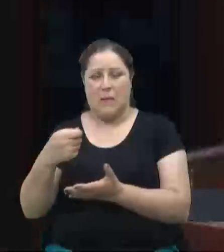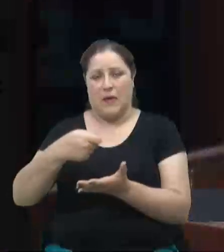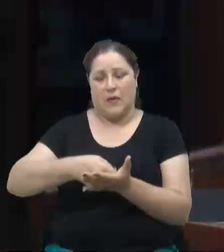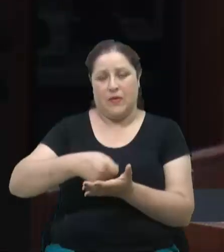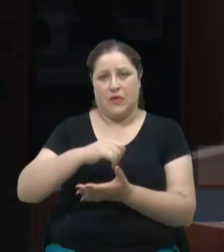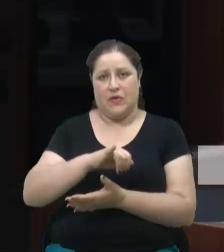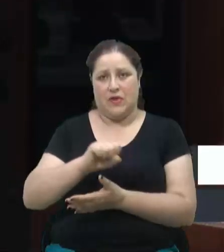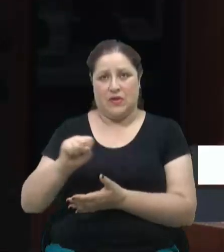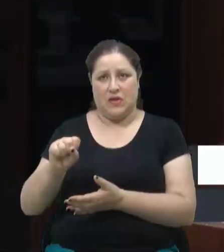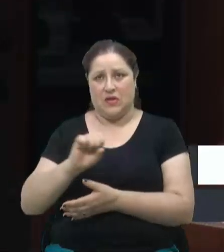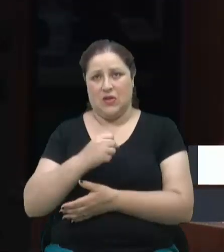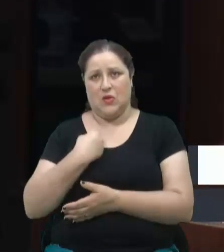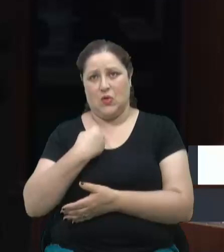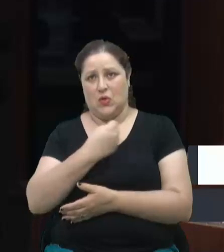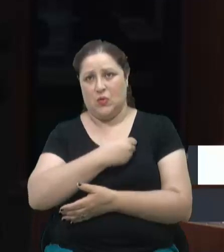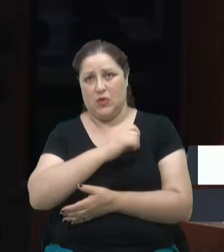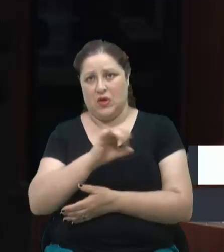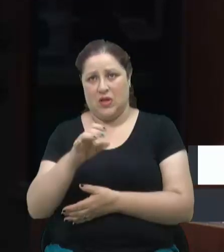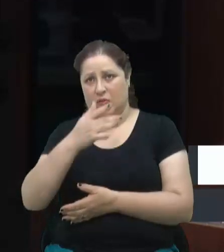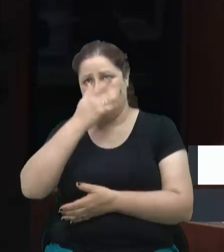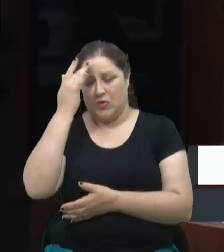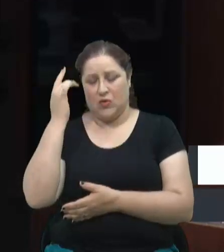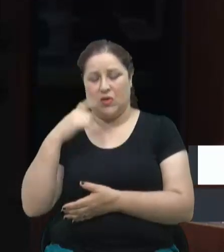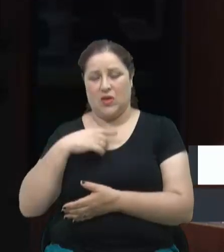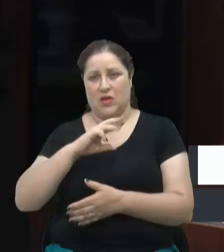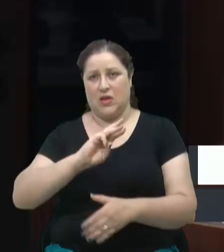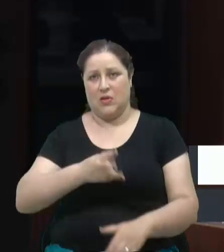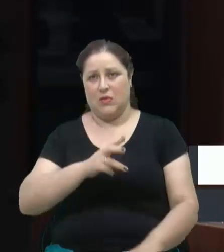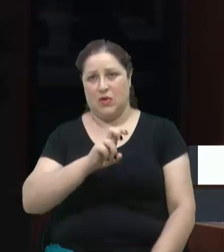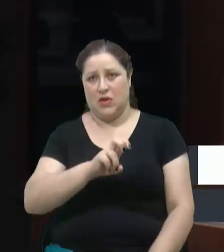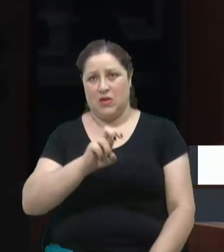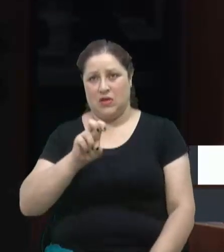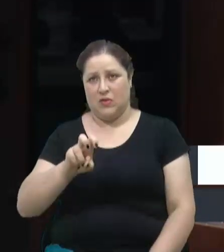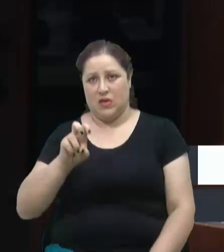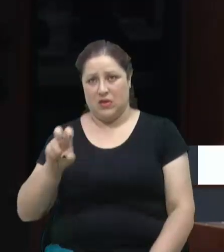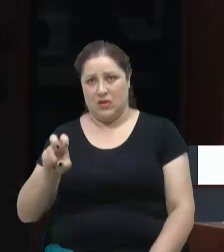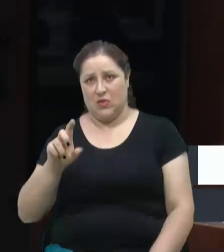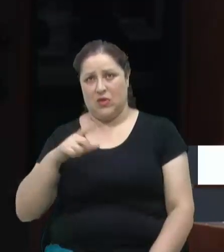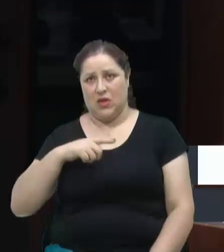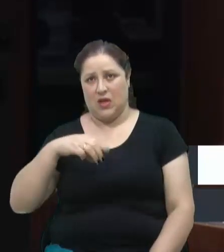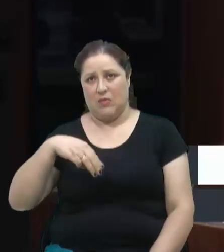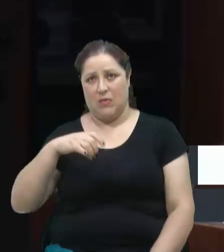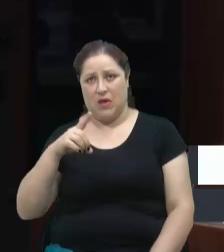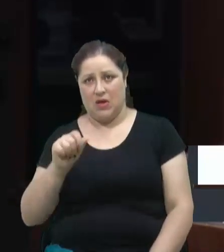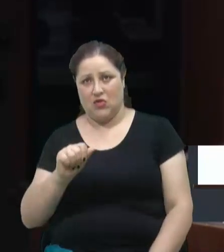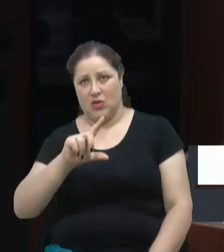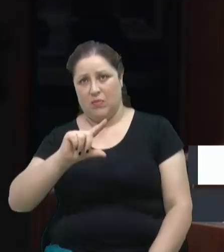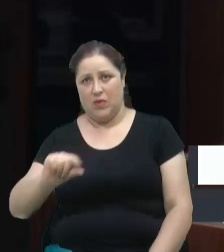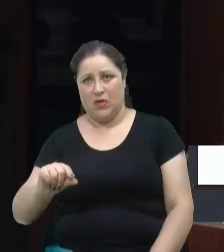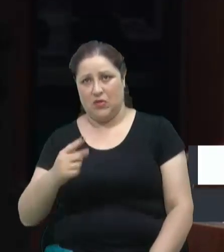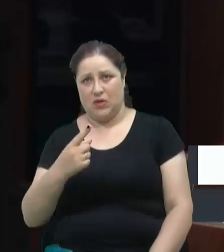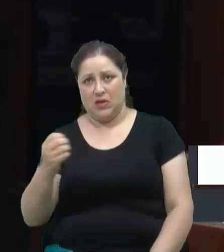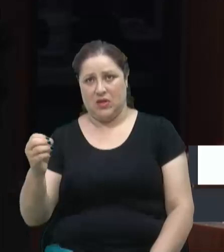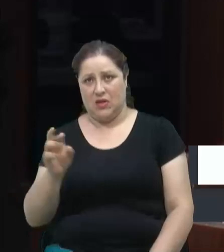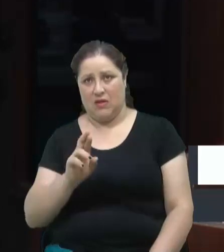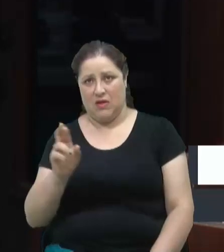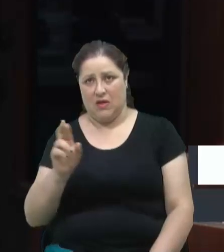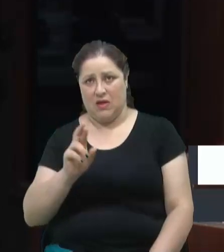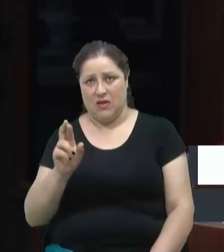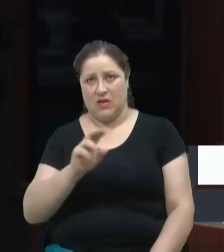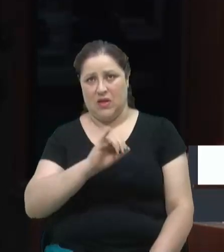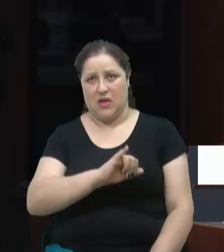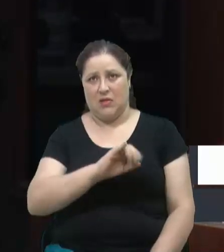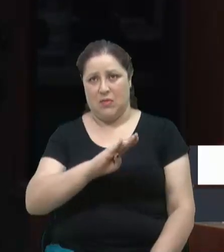hoje nós temos 3.255 municípios que têm uma média abaixo de R$100. No